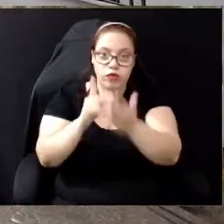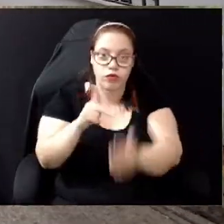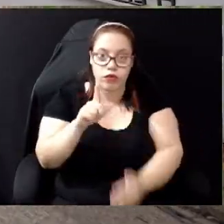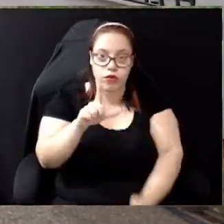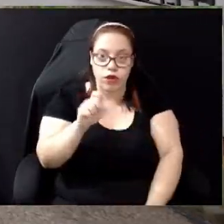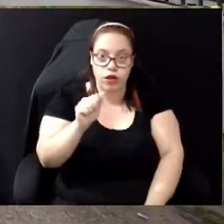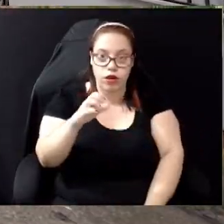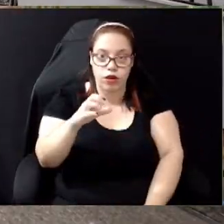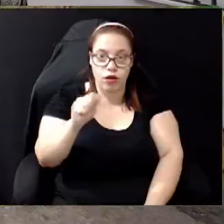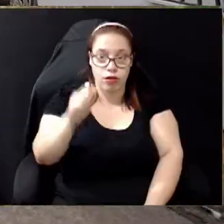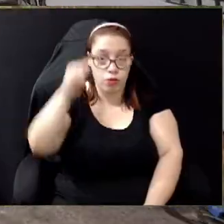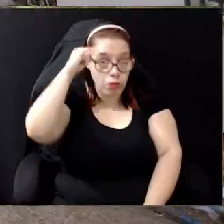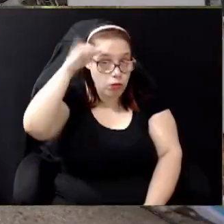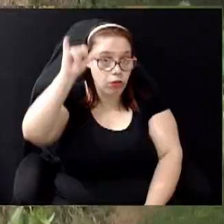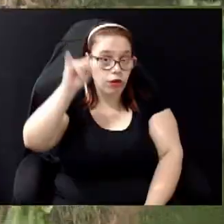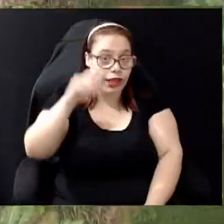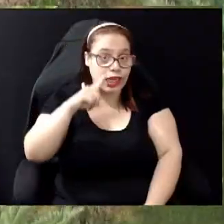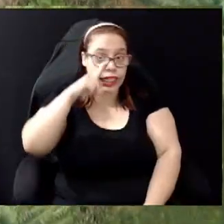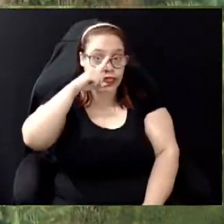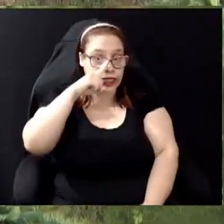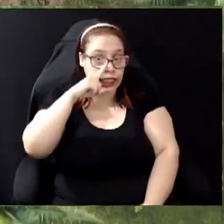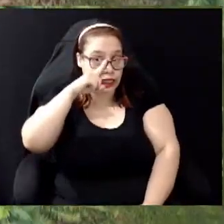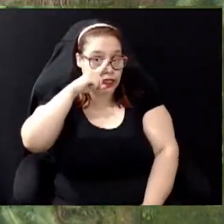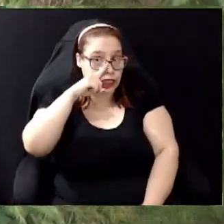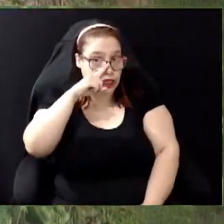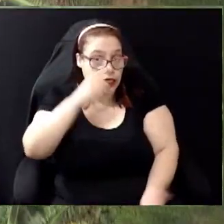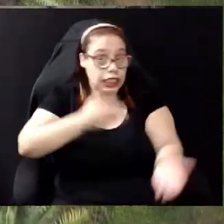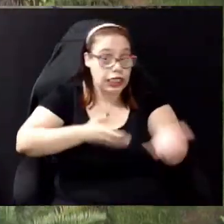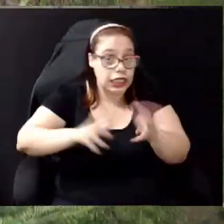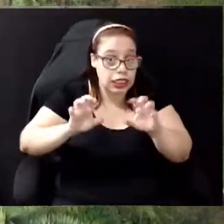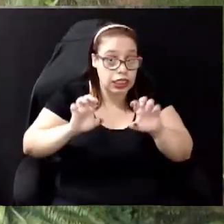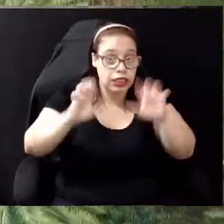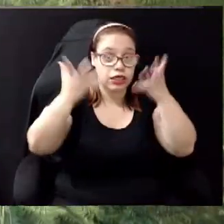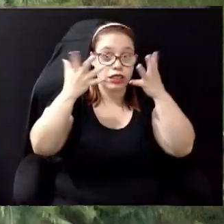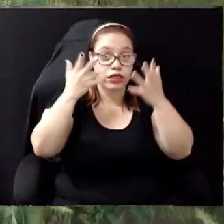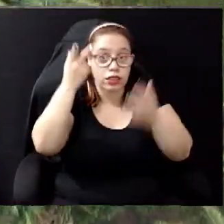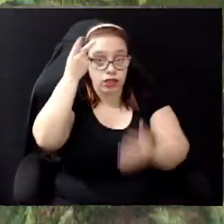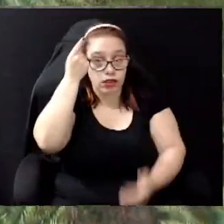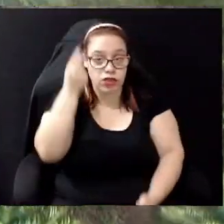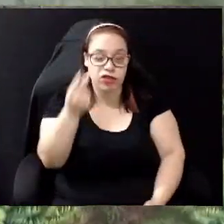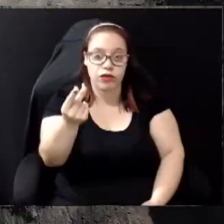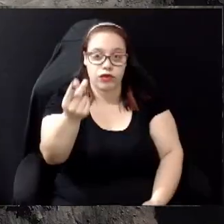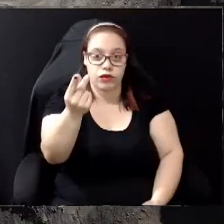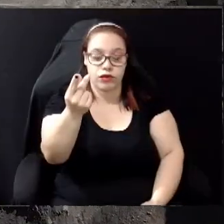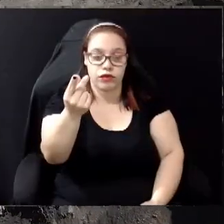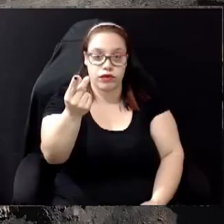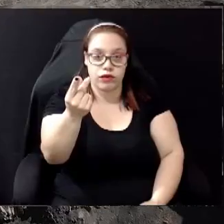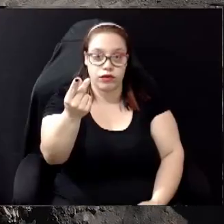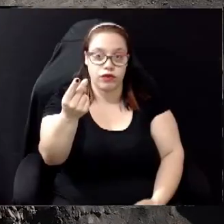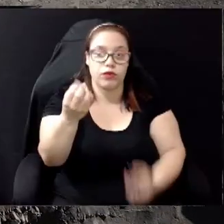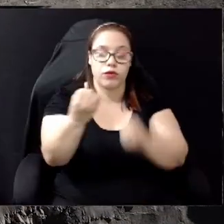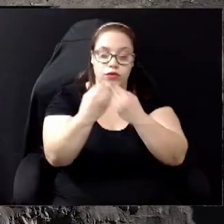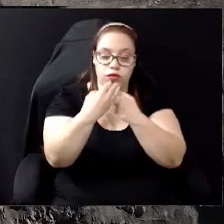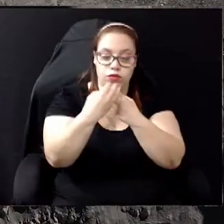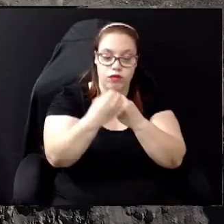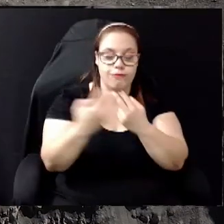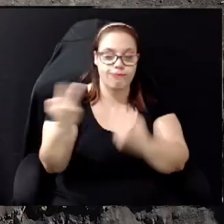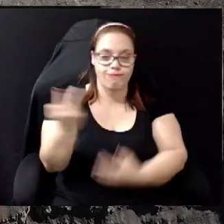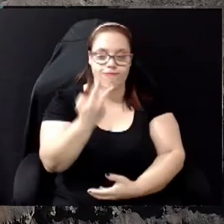dessas placas ajuda a prever e mitigar os riscos associados a esses eventos naturais, além de fornecer